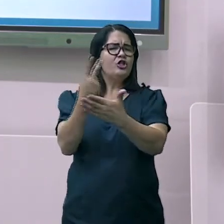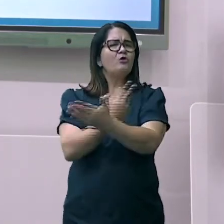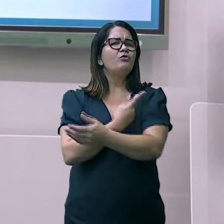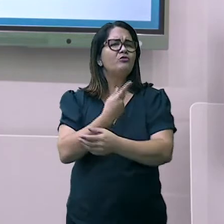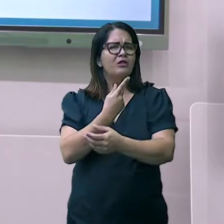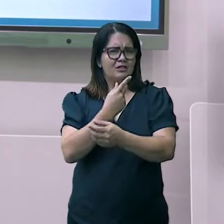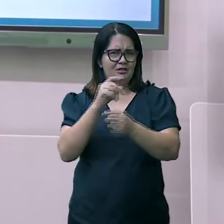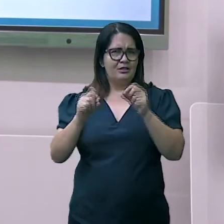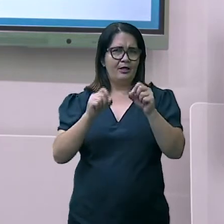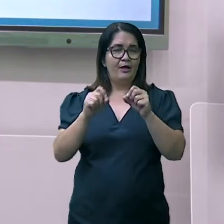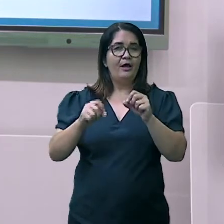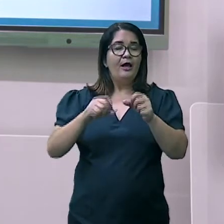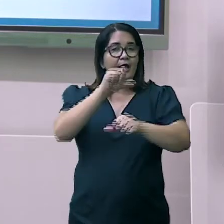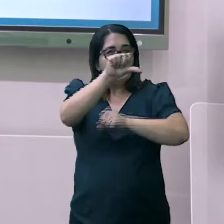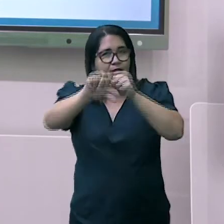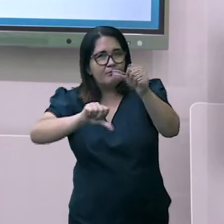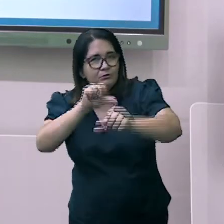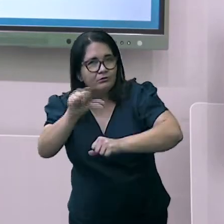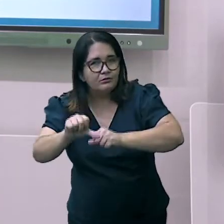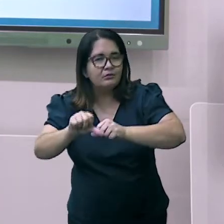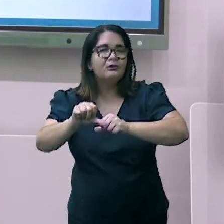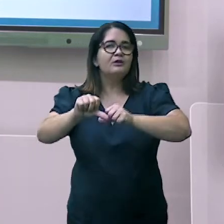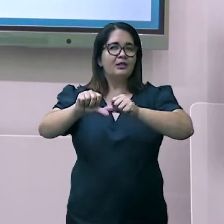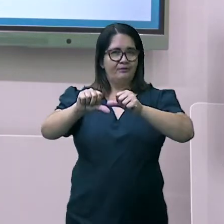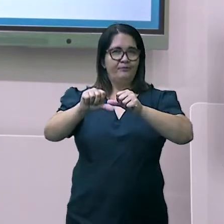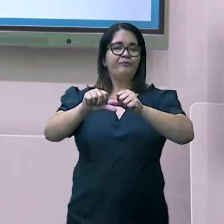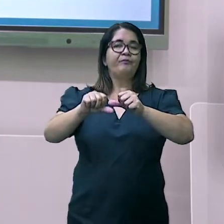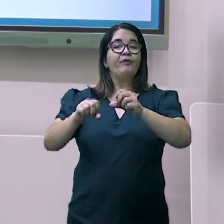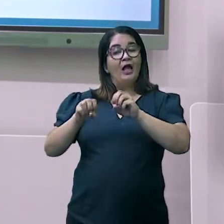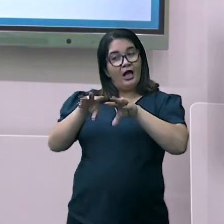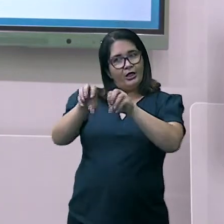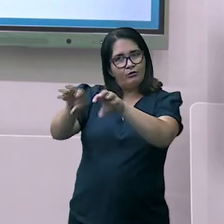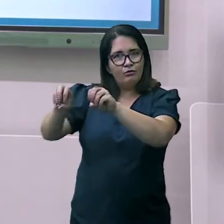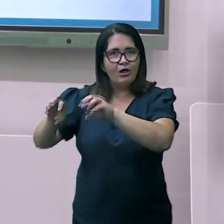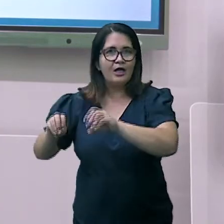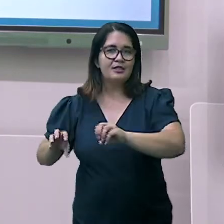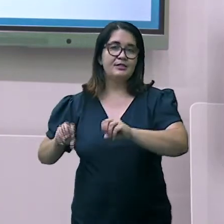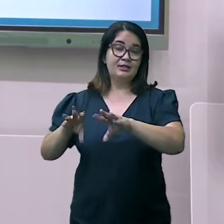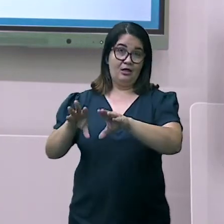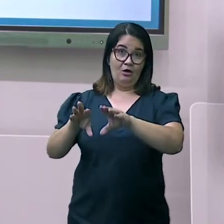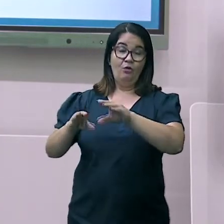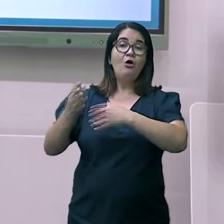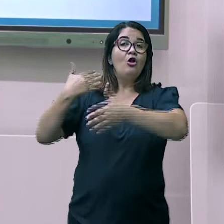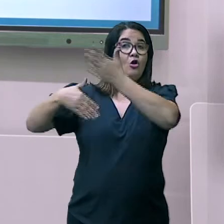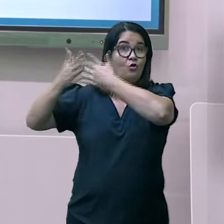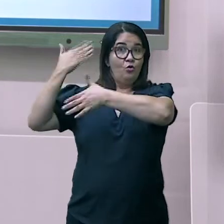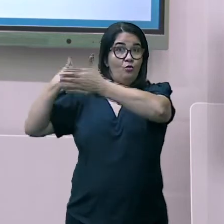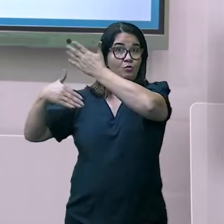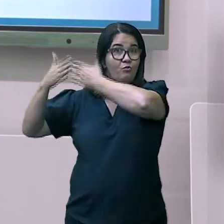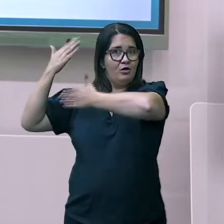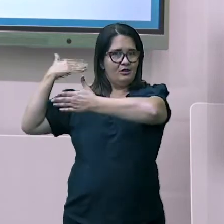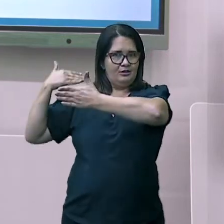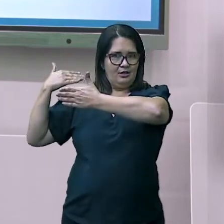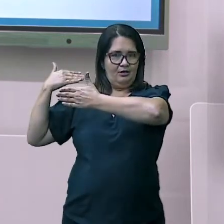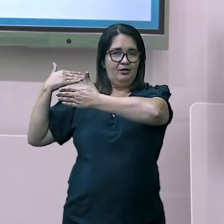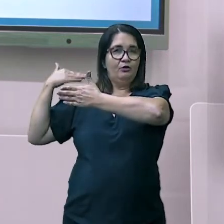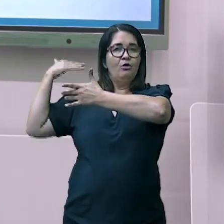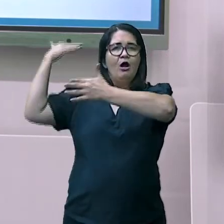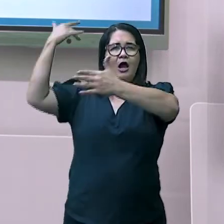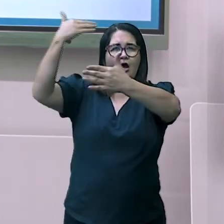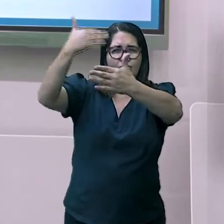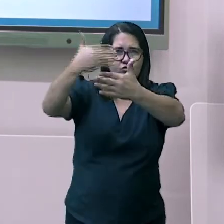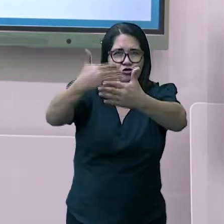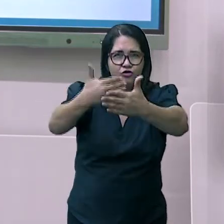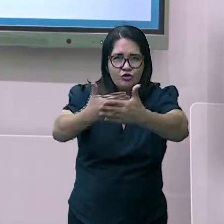do ensino-aprendizagem já havia acontecido, não é mesmo? Então foi uma profissão que evoluiu muito ao longo